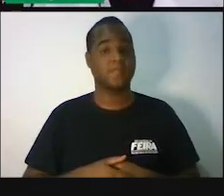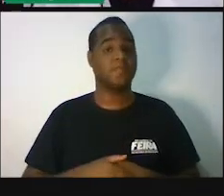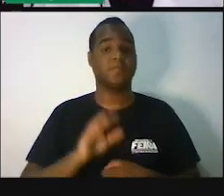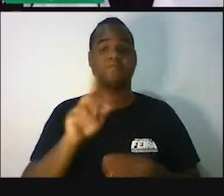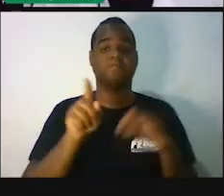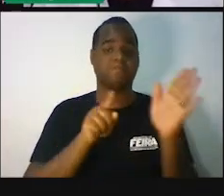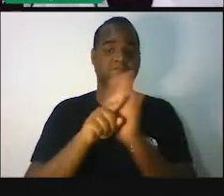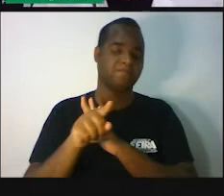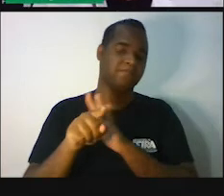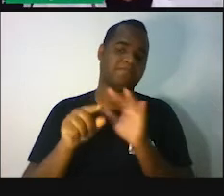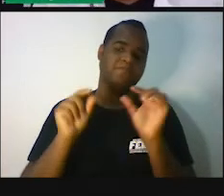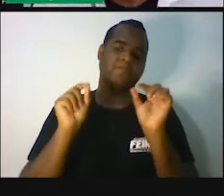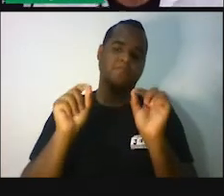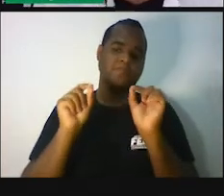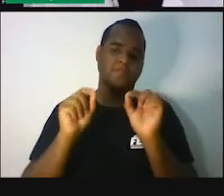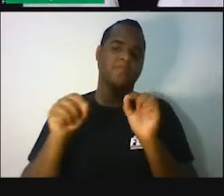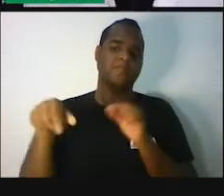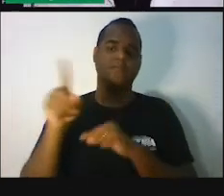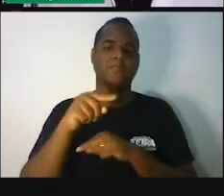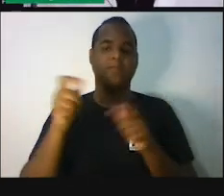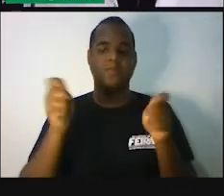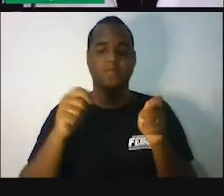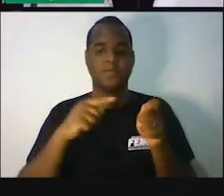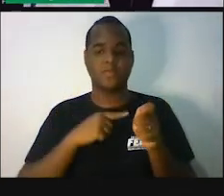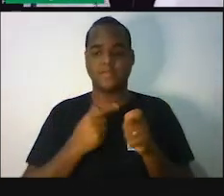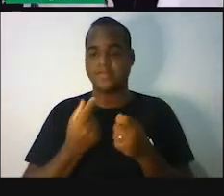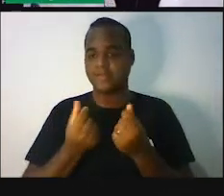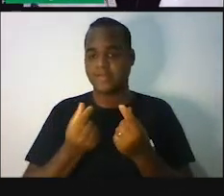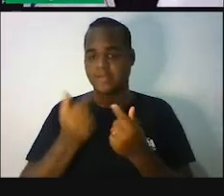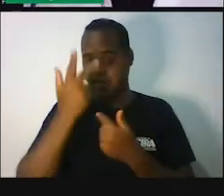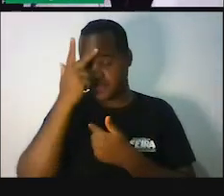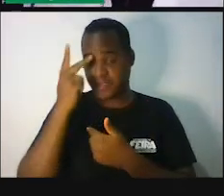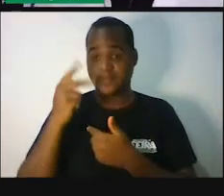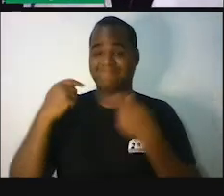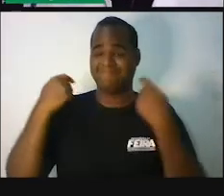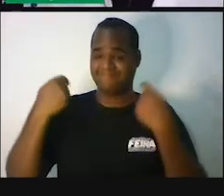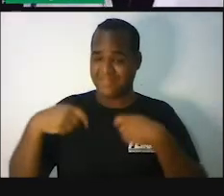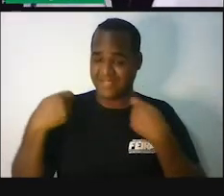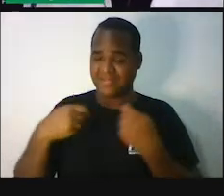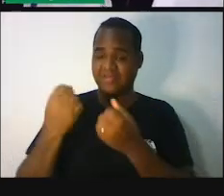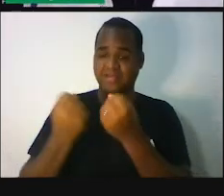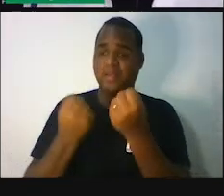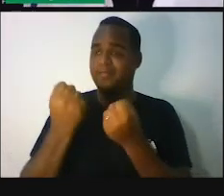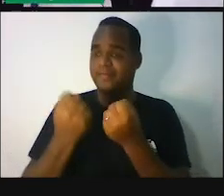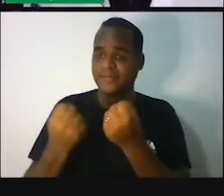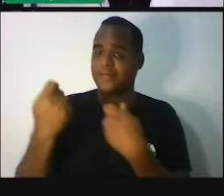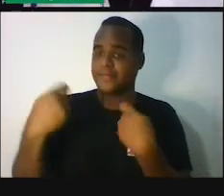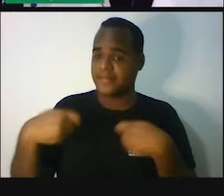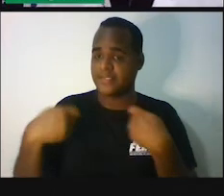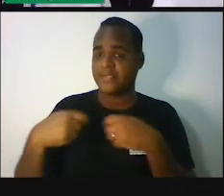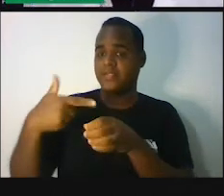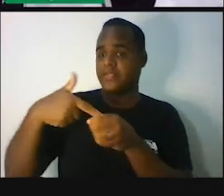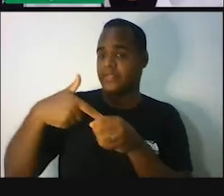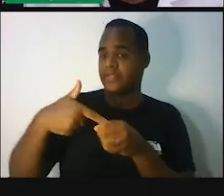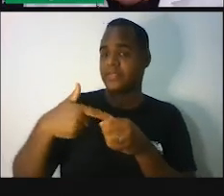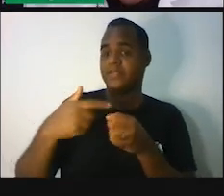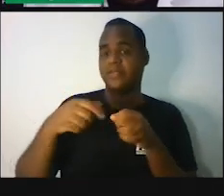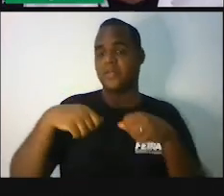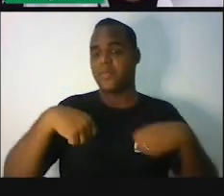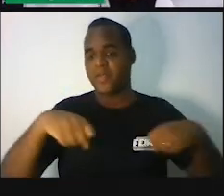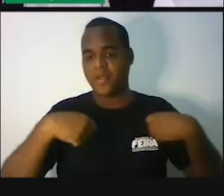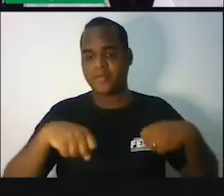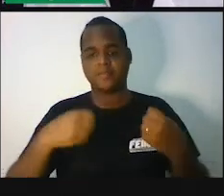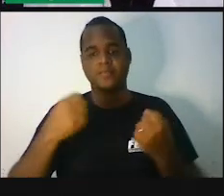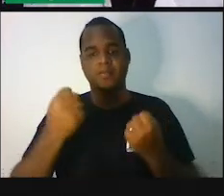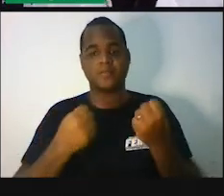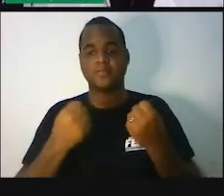o impacto disso no bolso do consumidor, no bolso da pessoa que abastece a sua